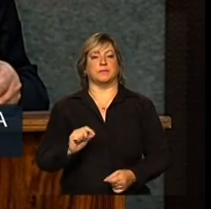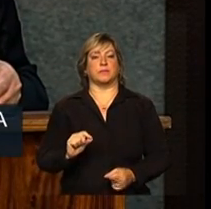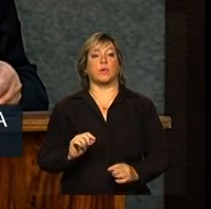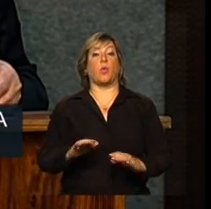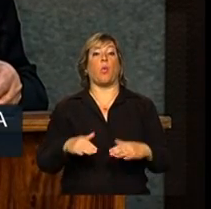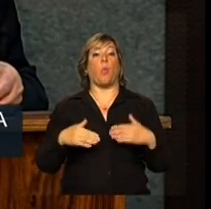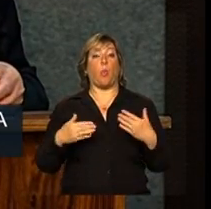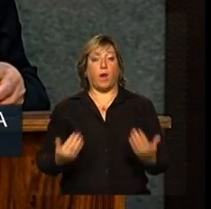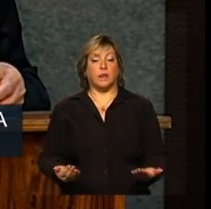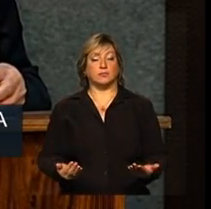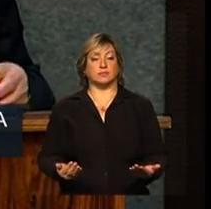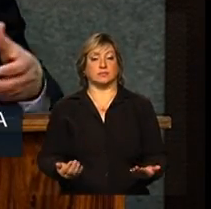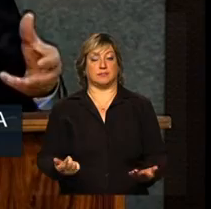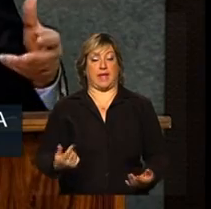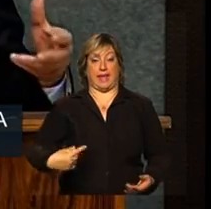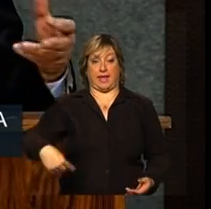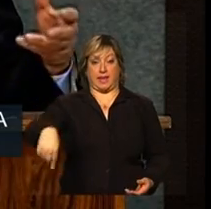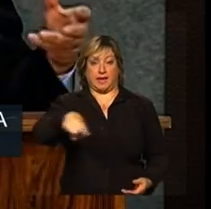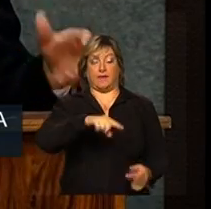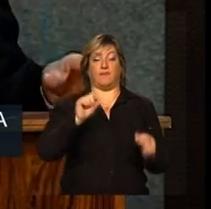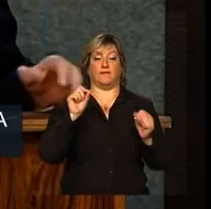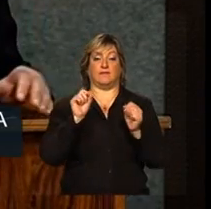quando ela